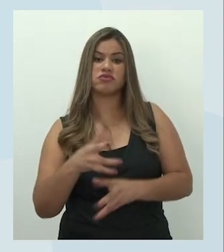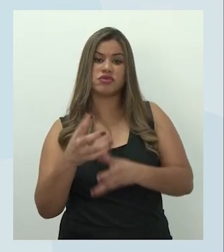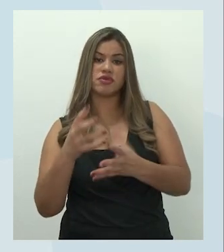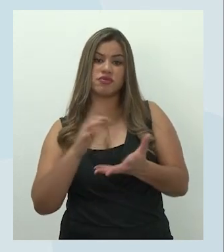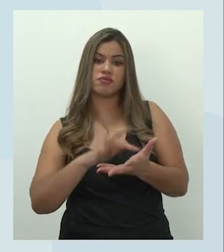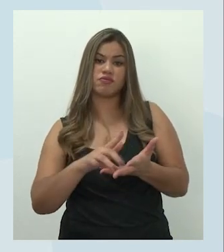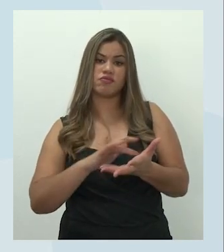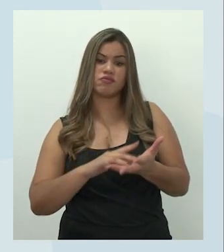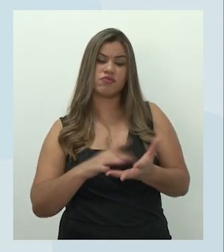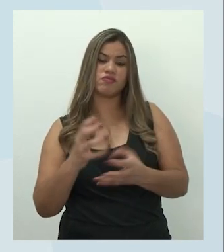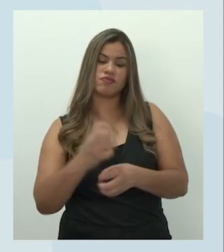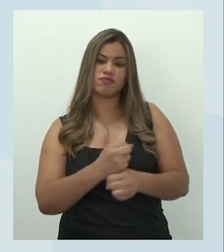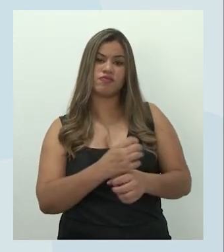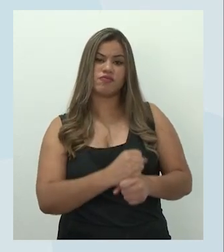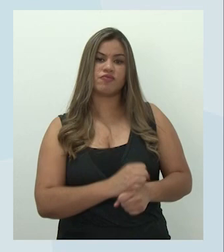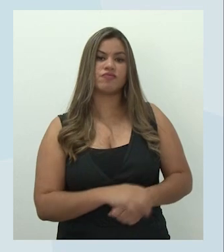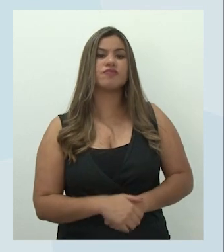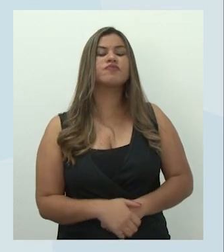Renan?